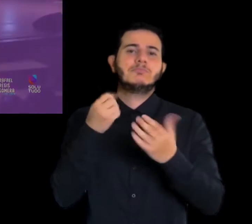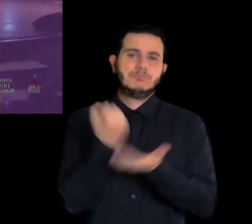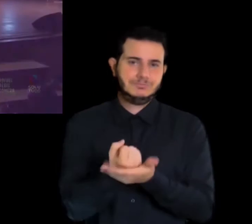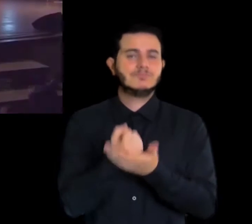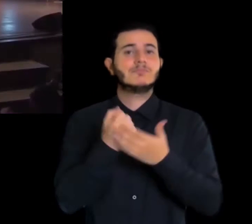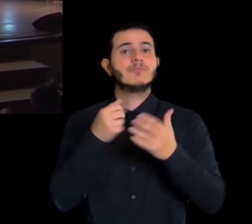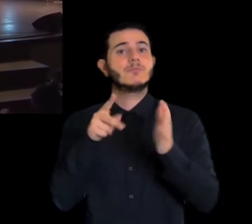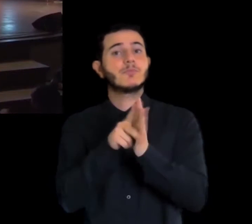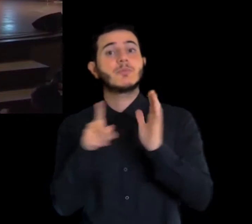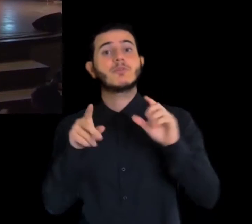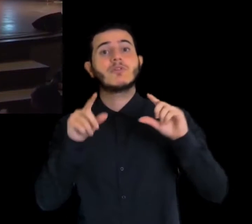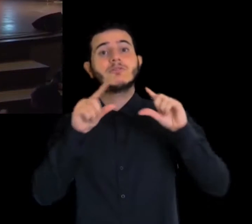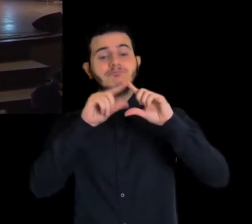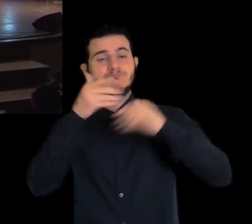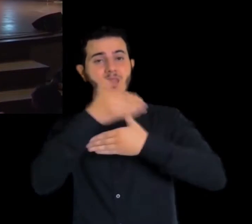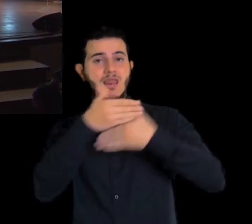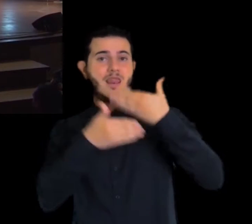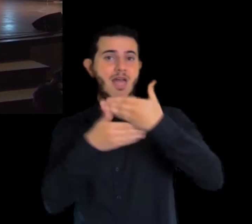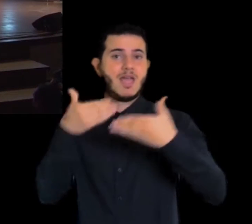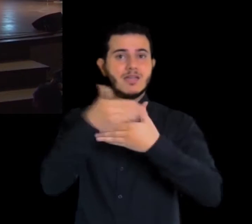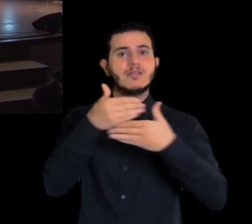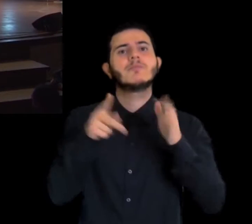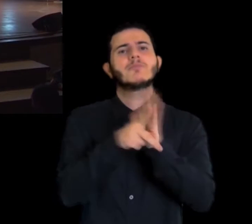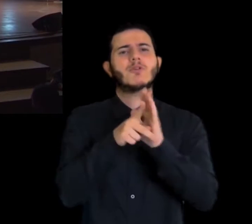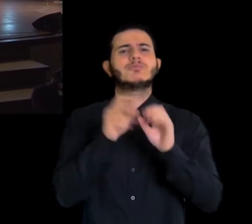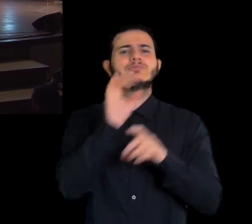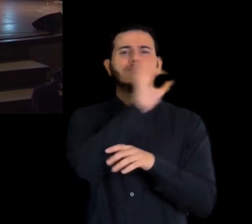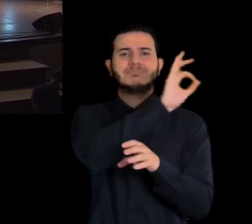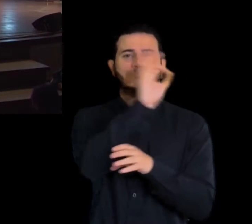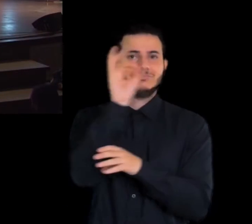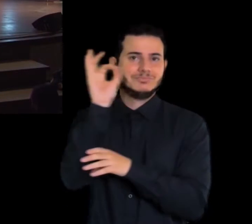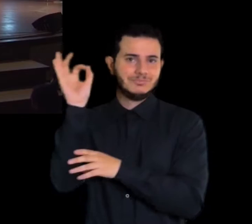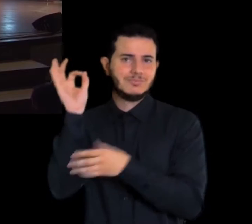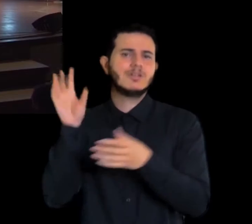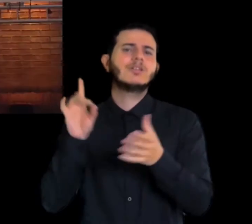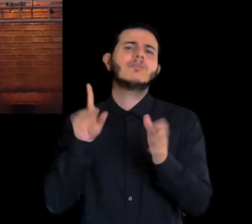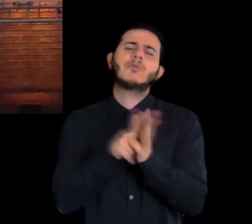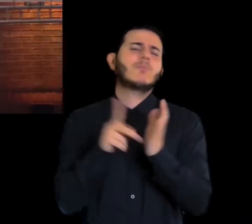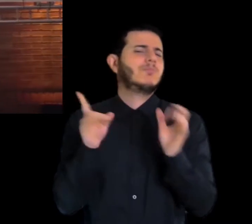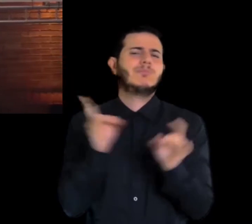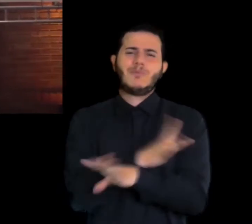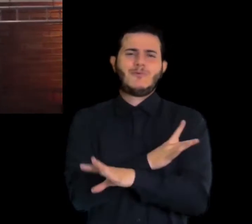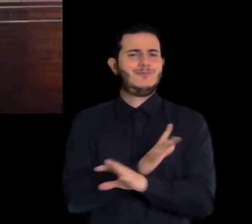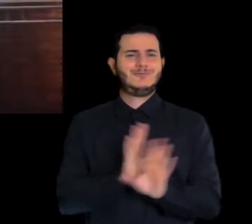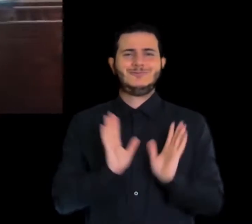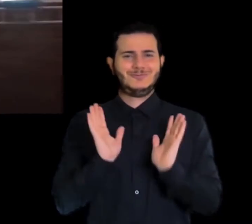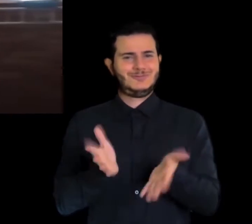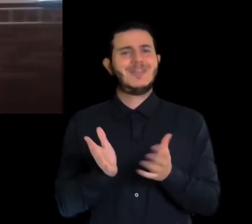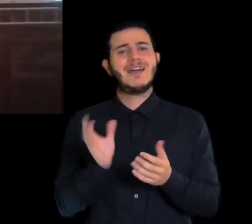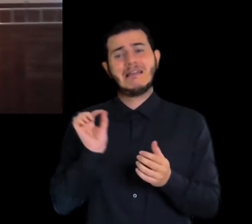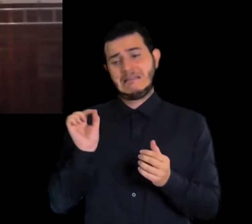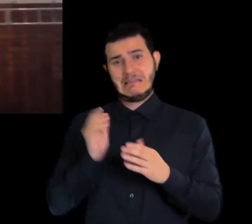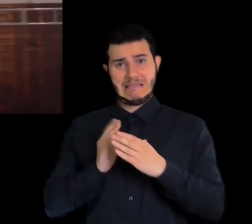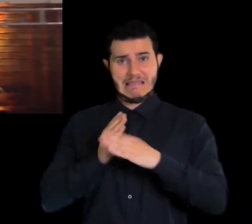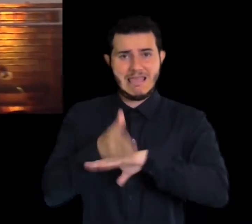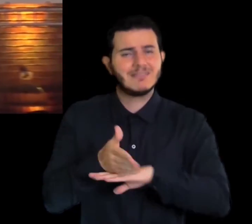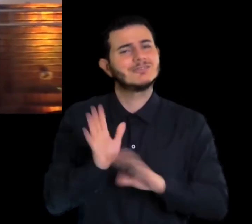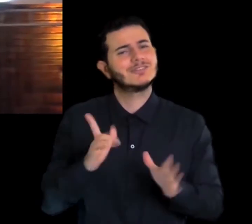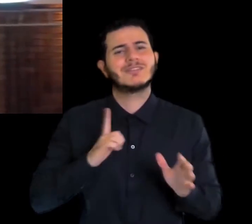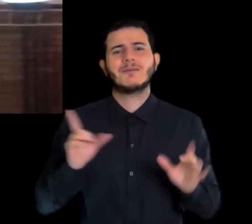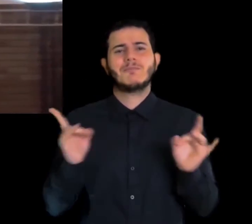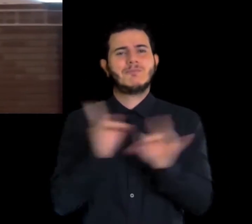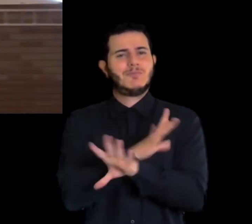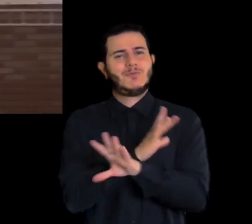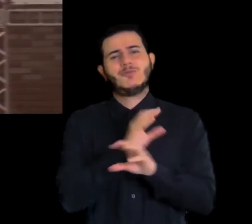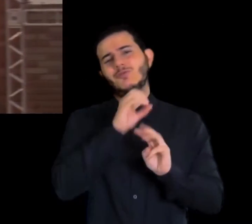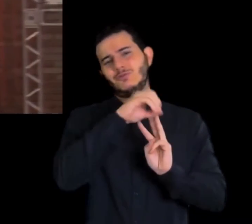que eu tiro foto, eu tiro para colocar no Stories, não vai ter slides lá só, vai ter Stories prontos já. Tá bom? Então quem quiser acessar, a gente